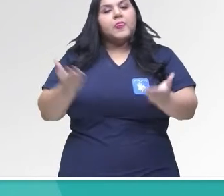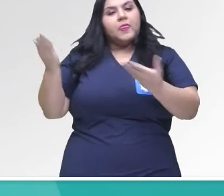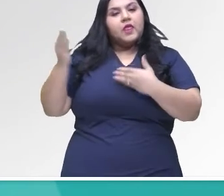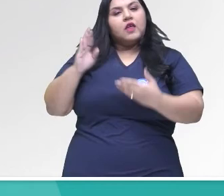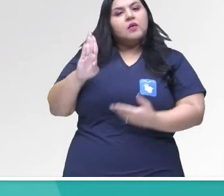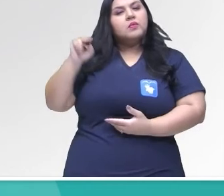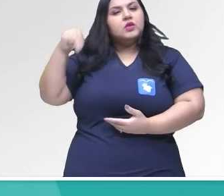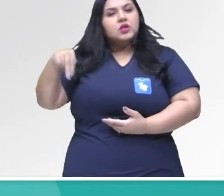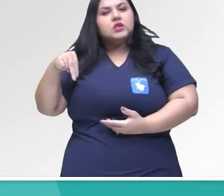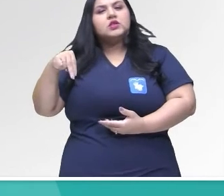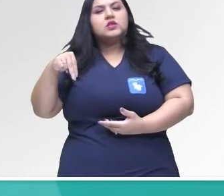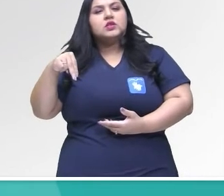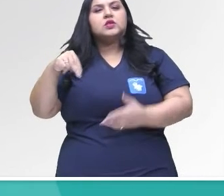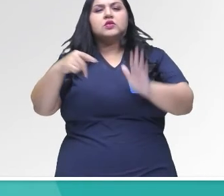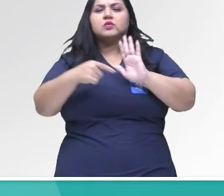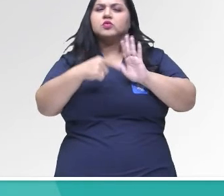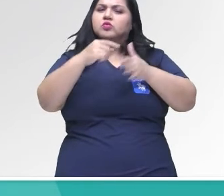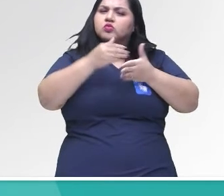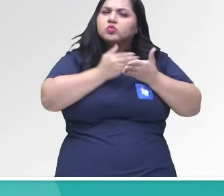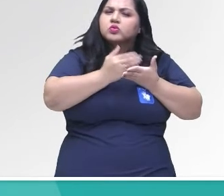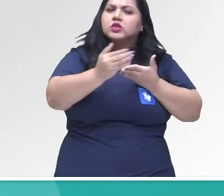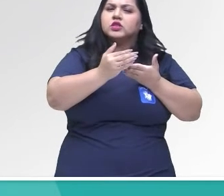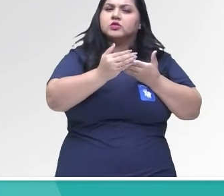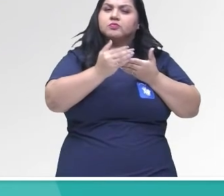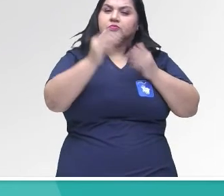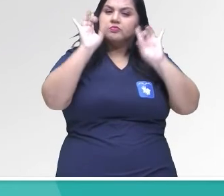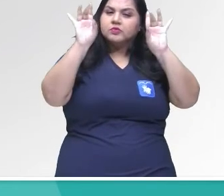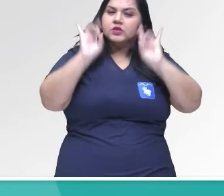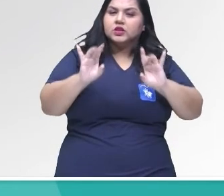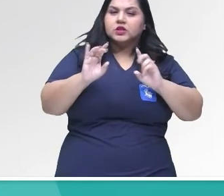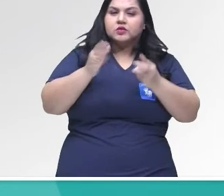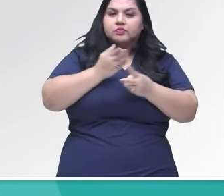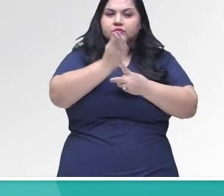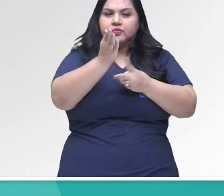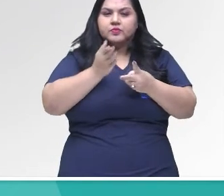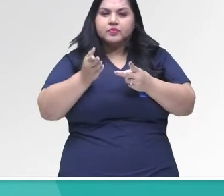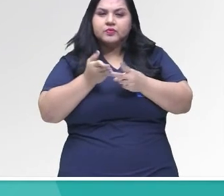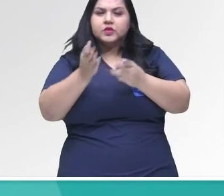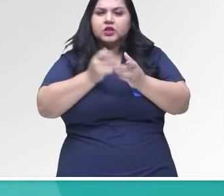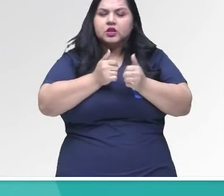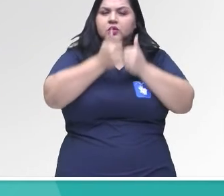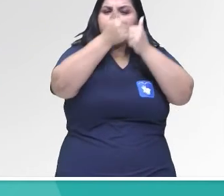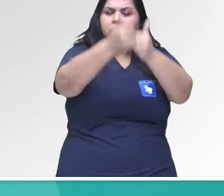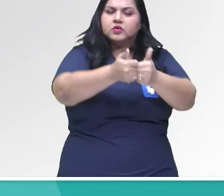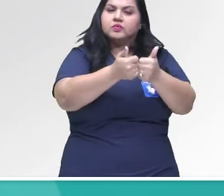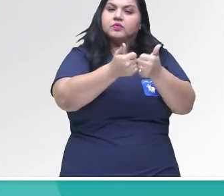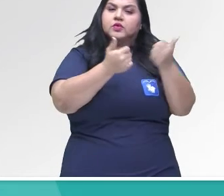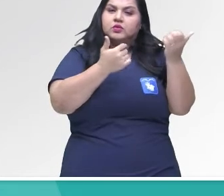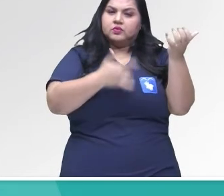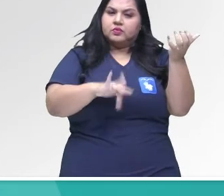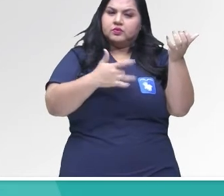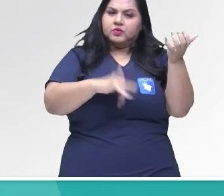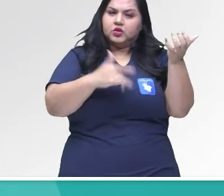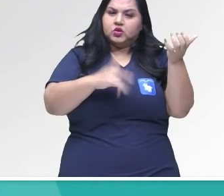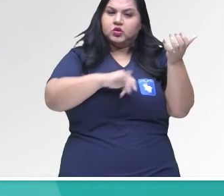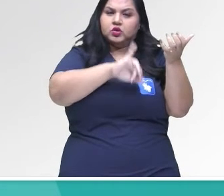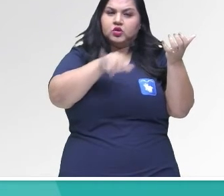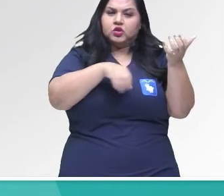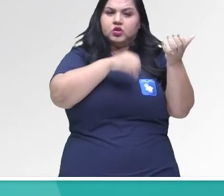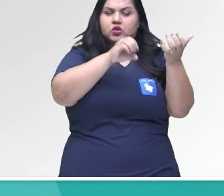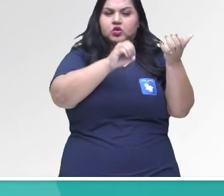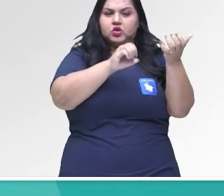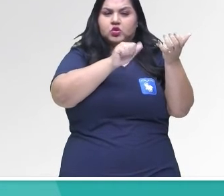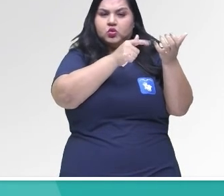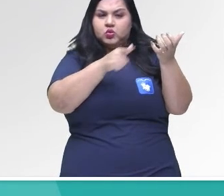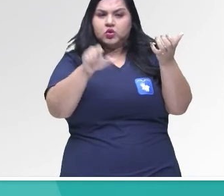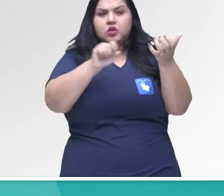Nova desponta especialmente em duas faixas, com acompanhamento ao violão, feito pelo baiano João Gilberto, que